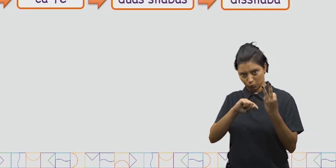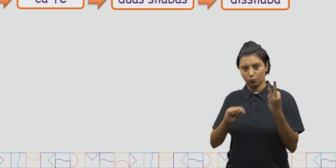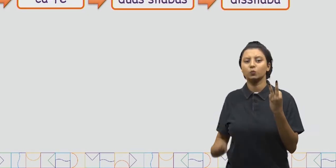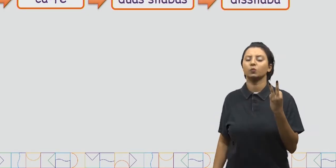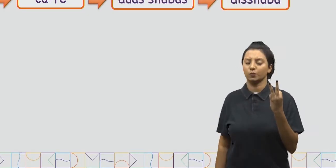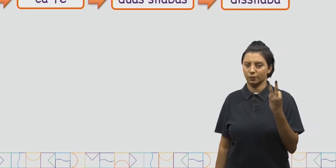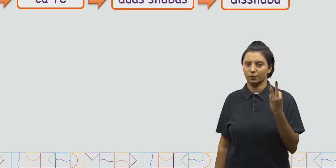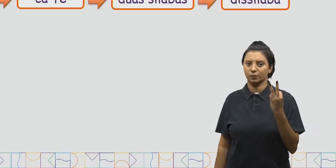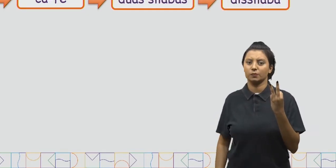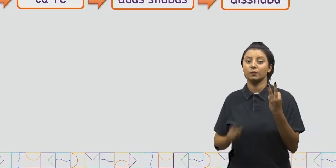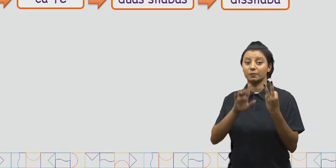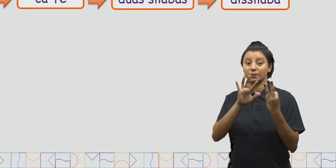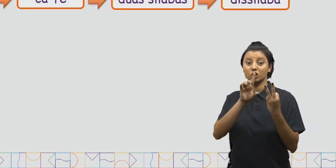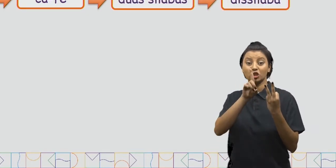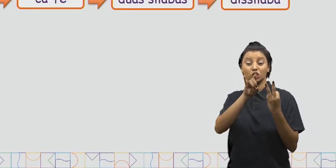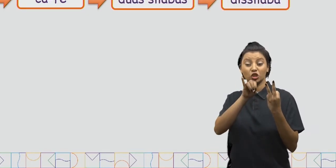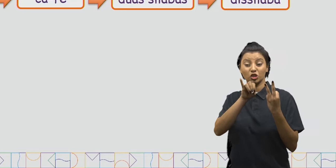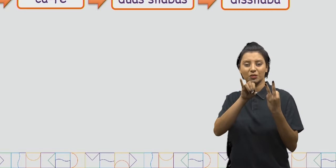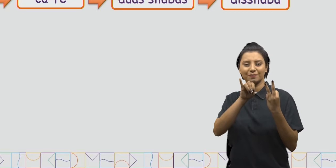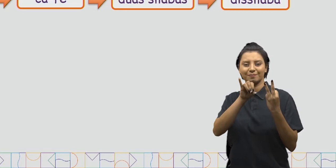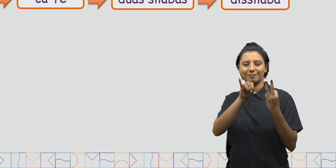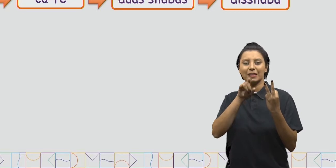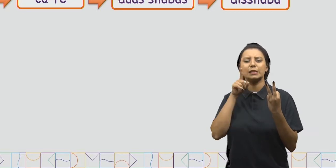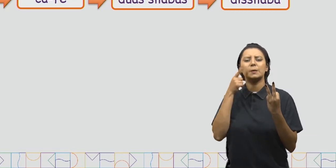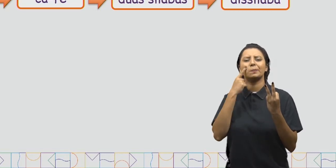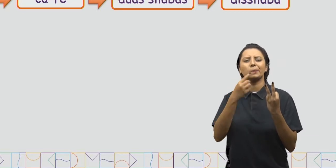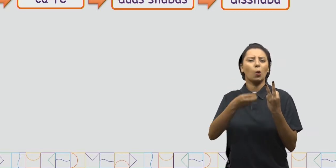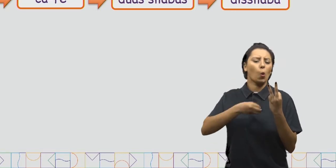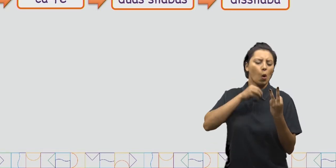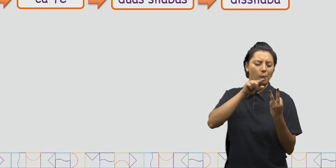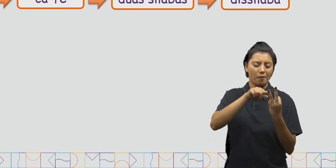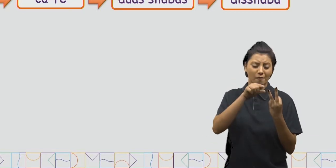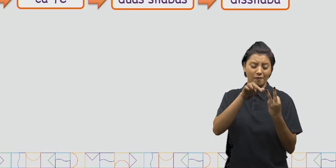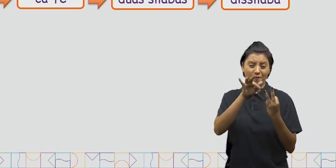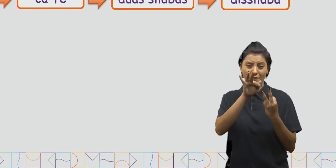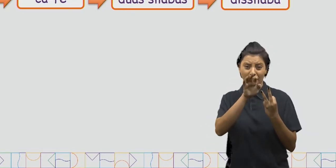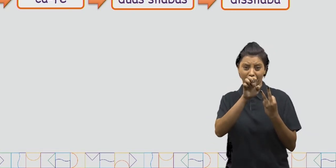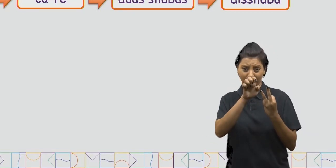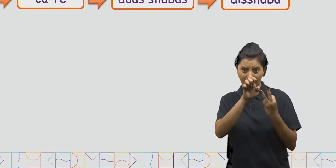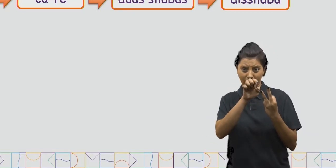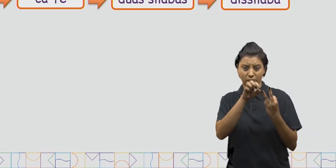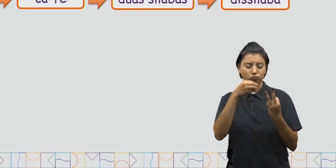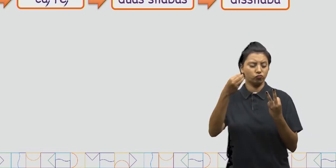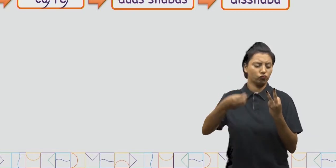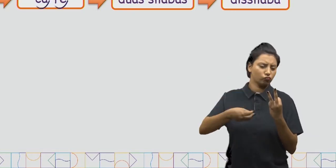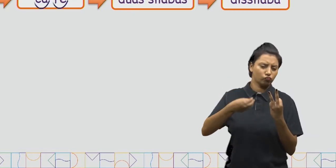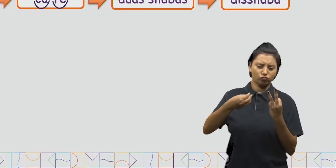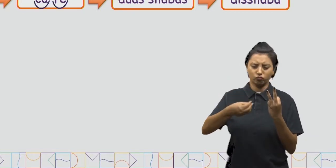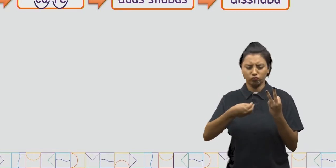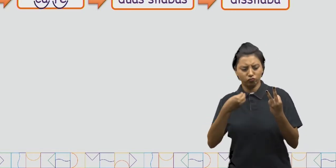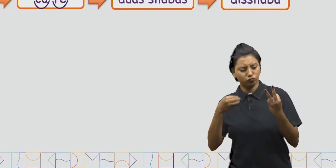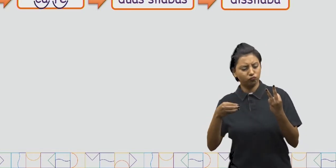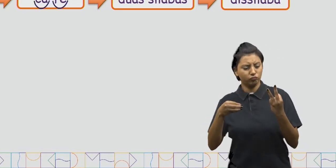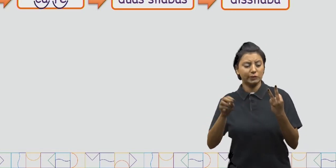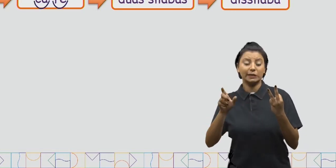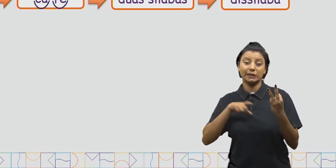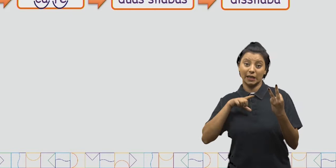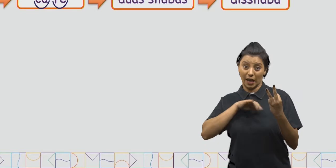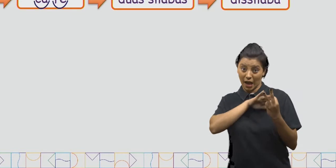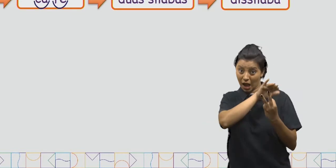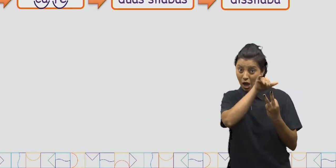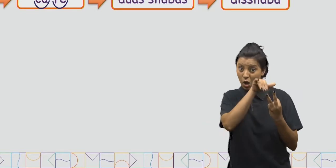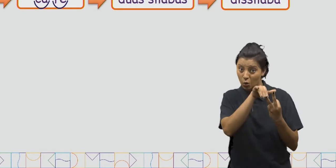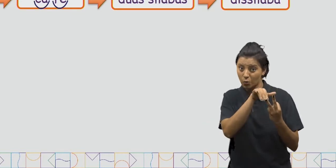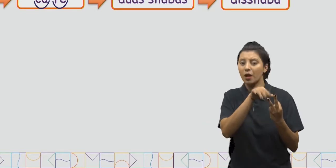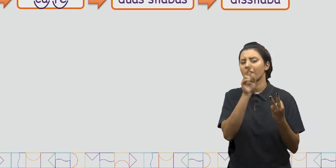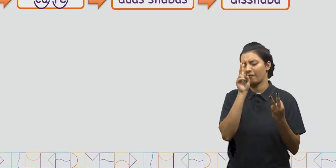2 sílabas. Ela é de sílaba. Se verificarmos a posição de cada sílaba de café, veremos que temos a